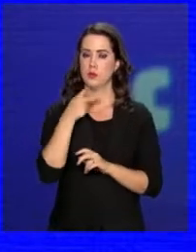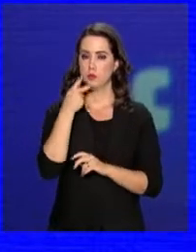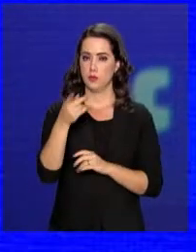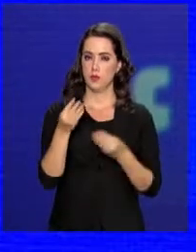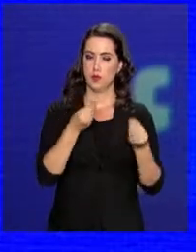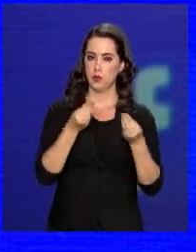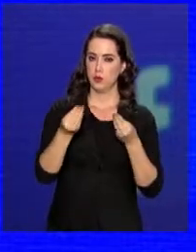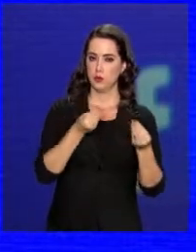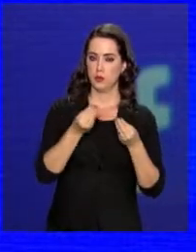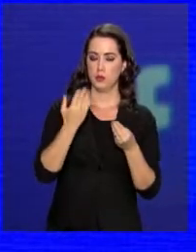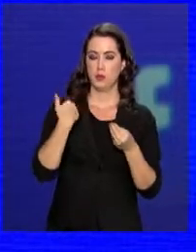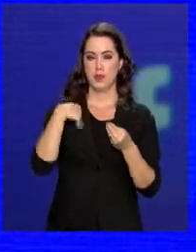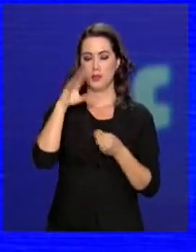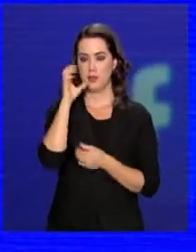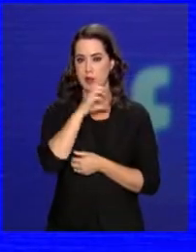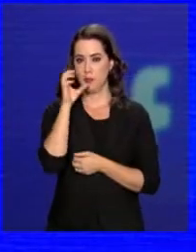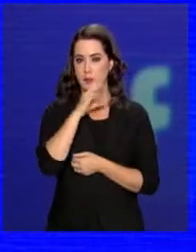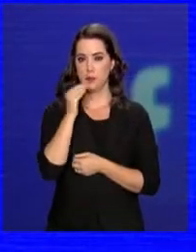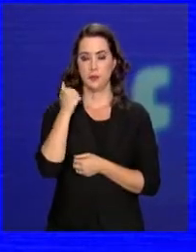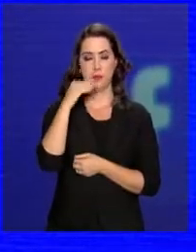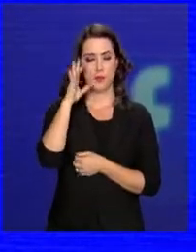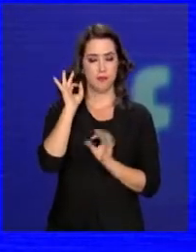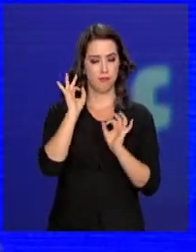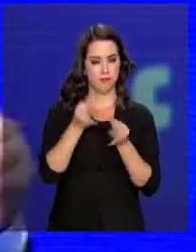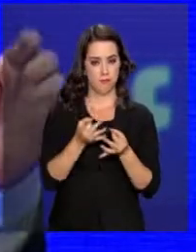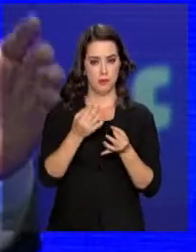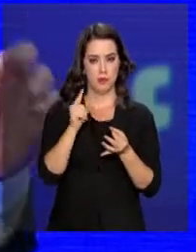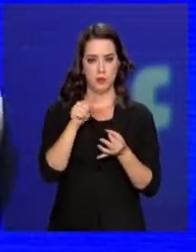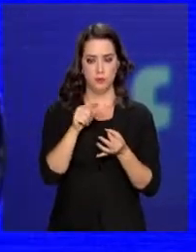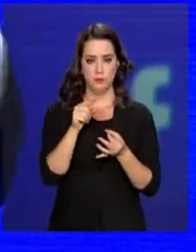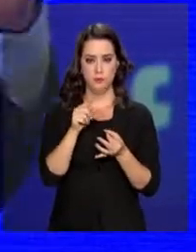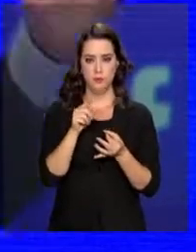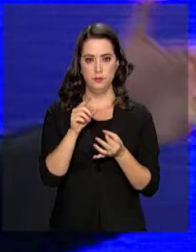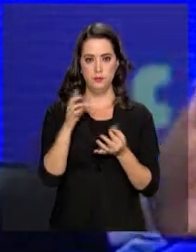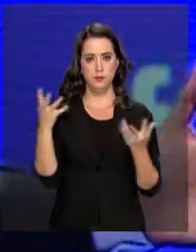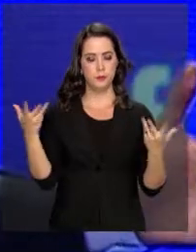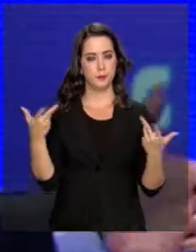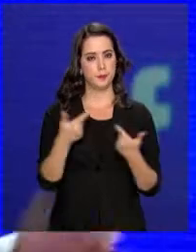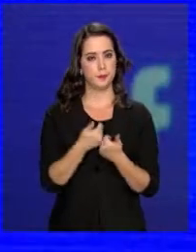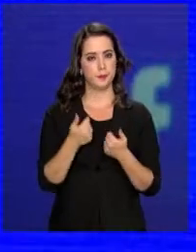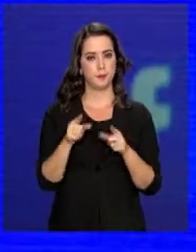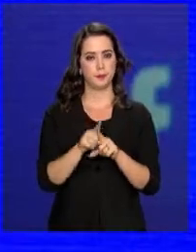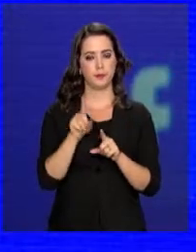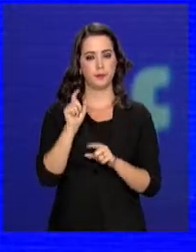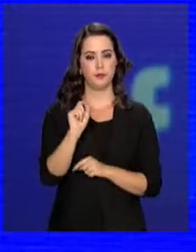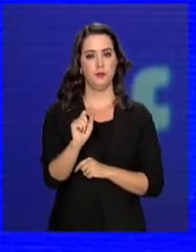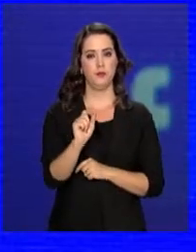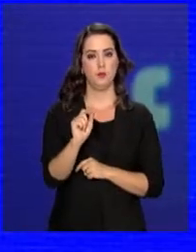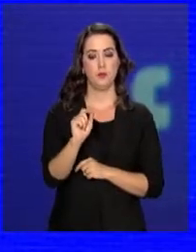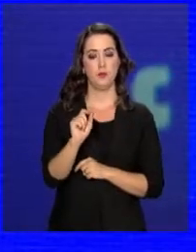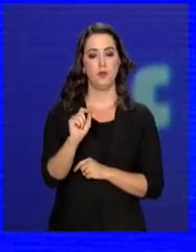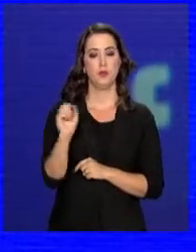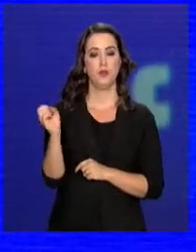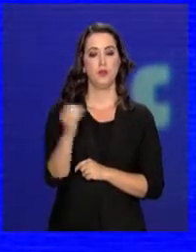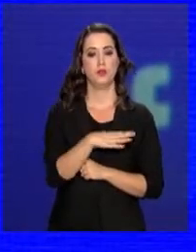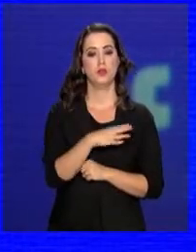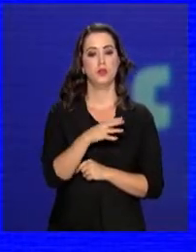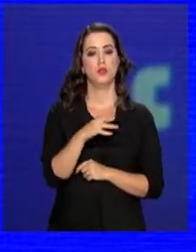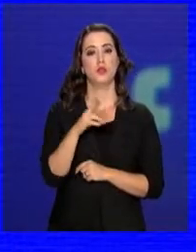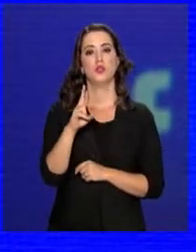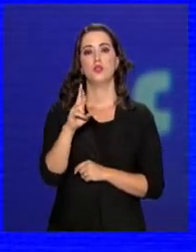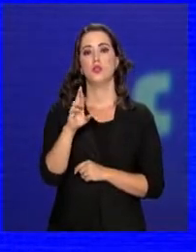forma mais ágil mais rápida e mais eficaz para a implantação de um novo